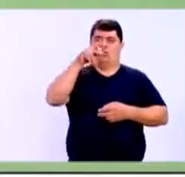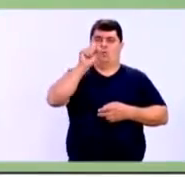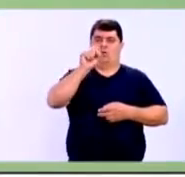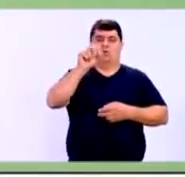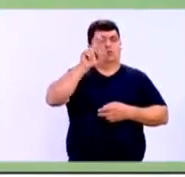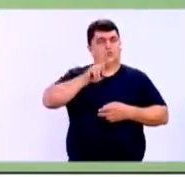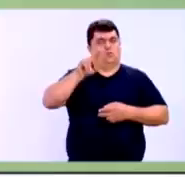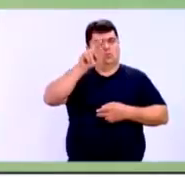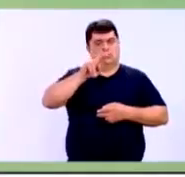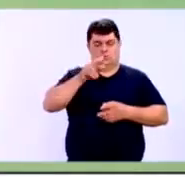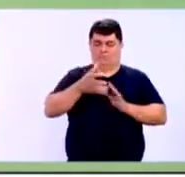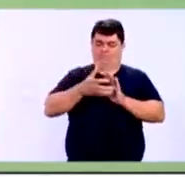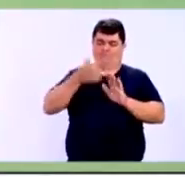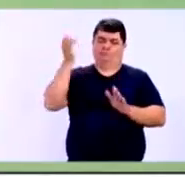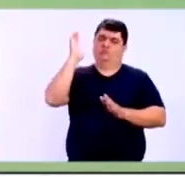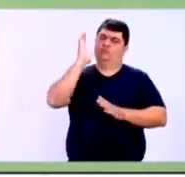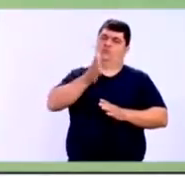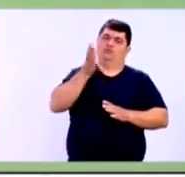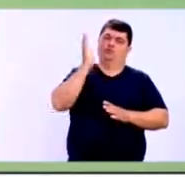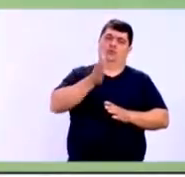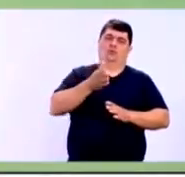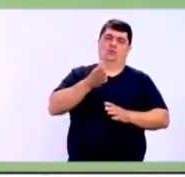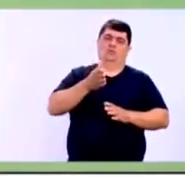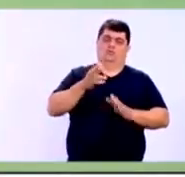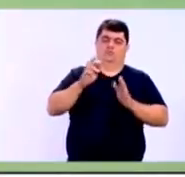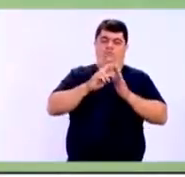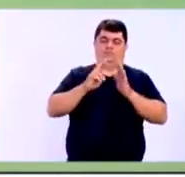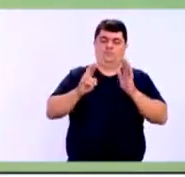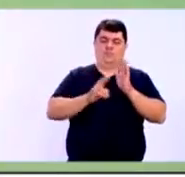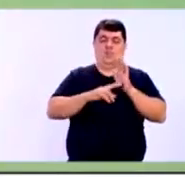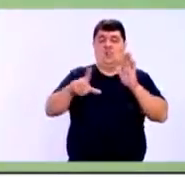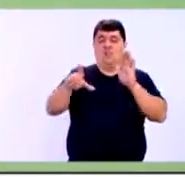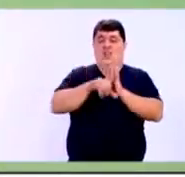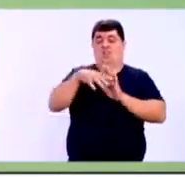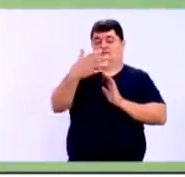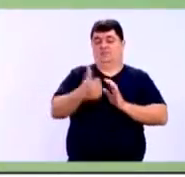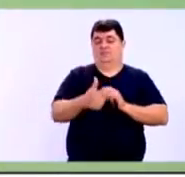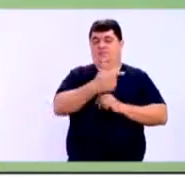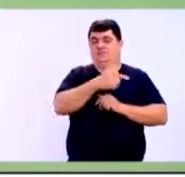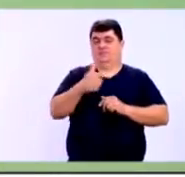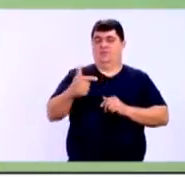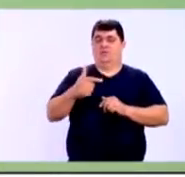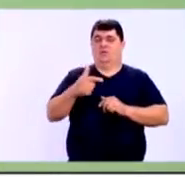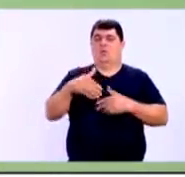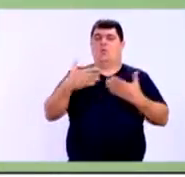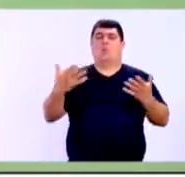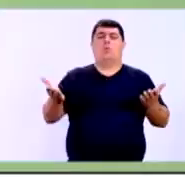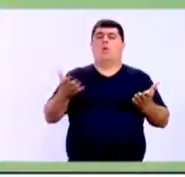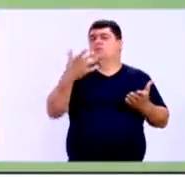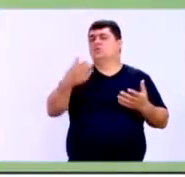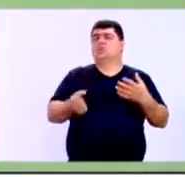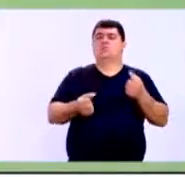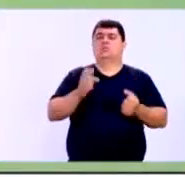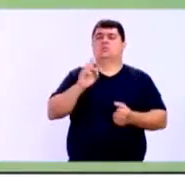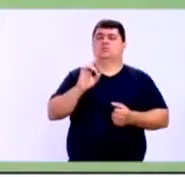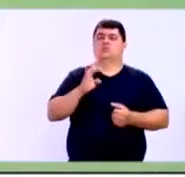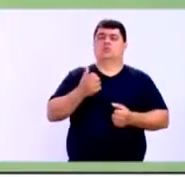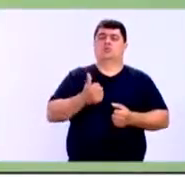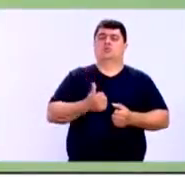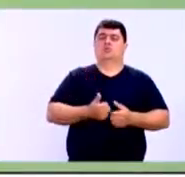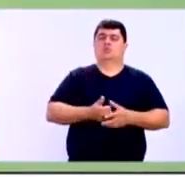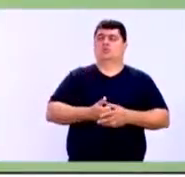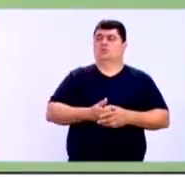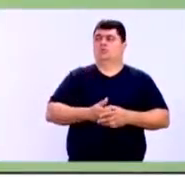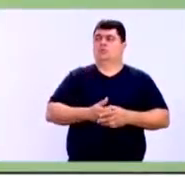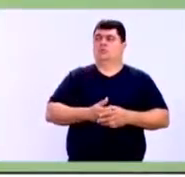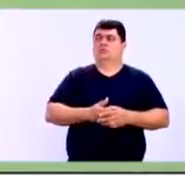não é aceito nas normas contábeis. Quais são os métodos aceitos para as normas contábeis? As normas